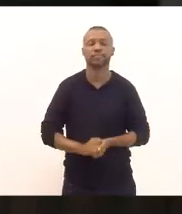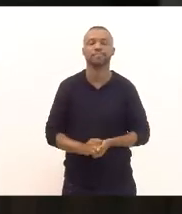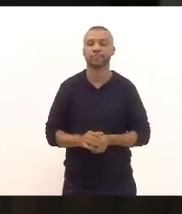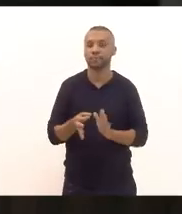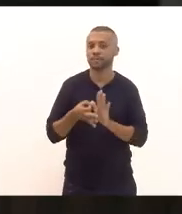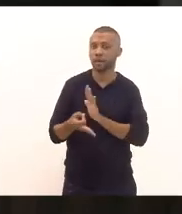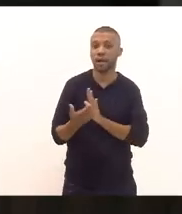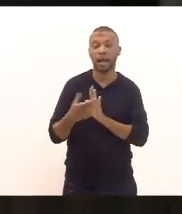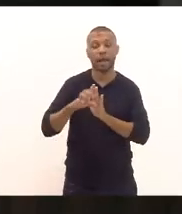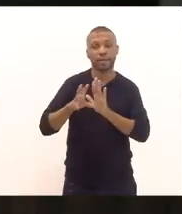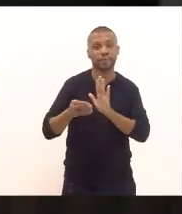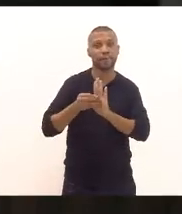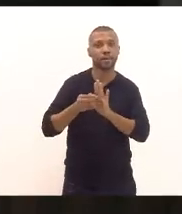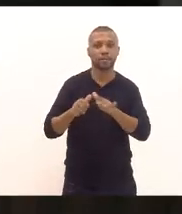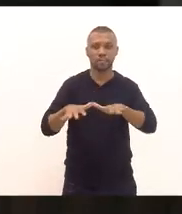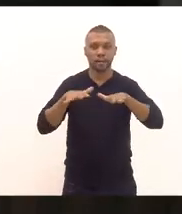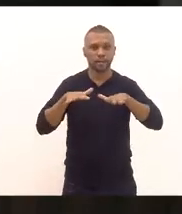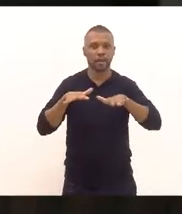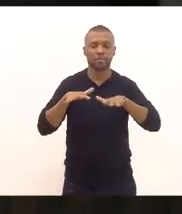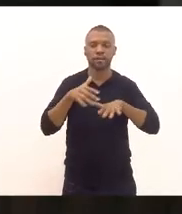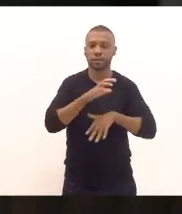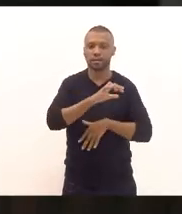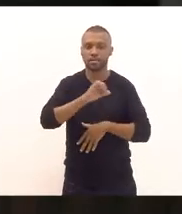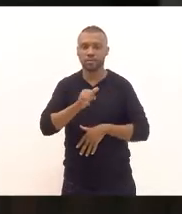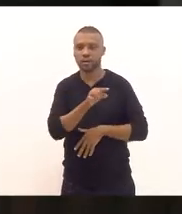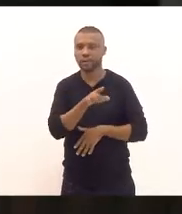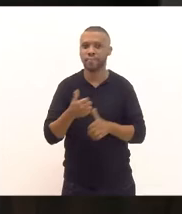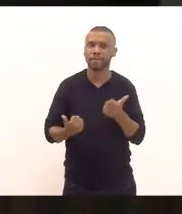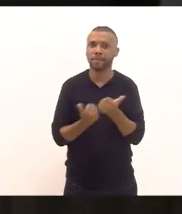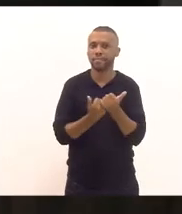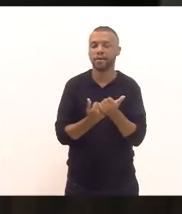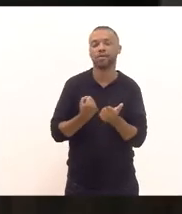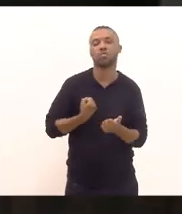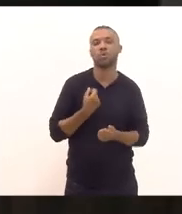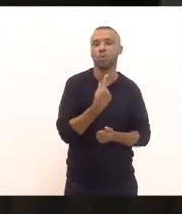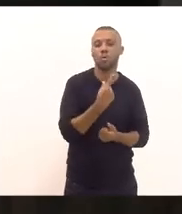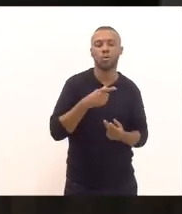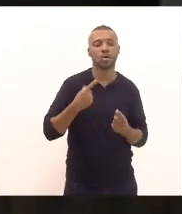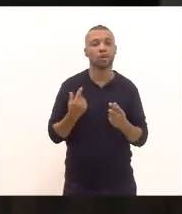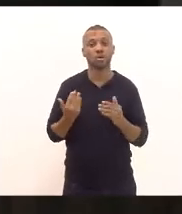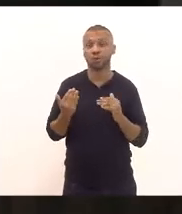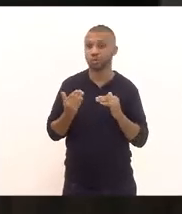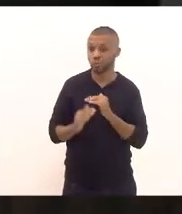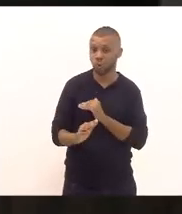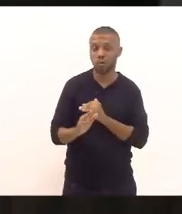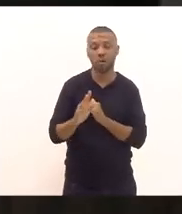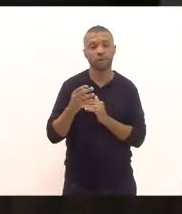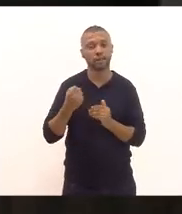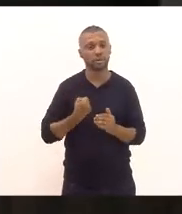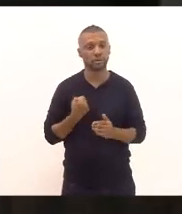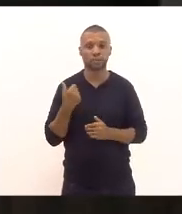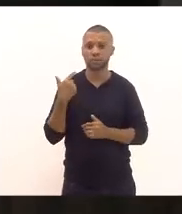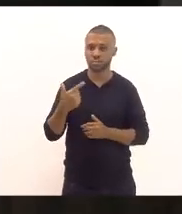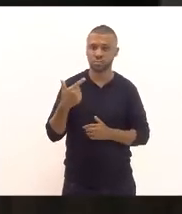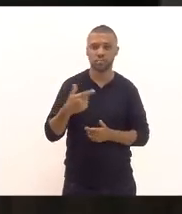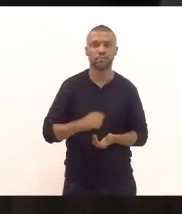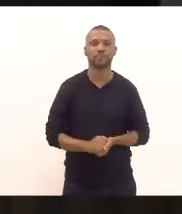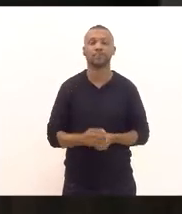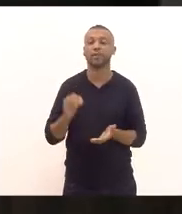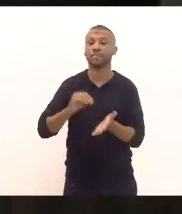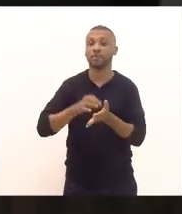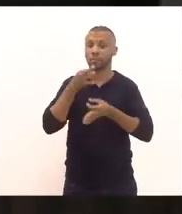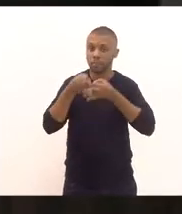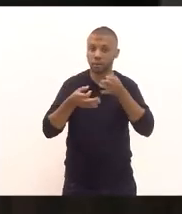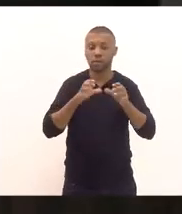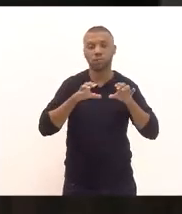as emendas de plenário da comissão de concessão Justiça favorável emendar um contrário emendar dois ela tô deputado Carlos minc dependendo de